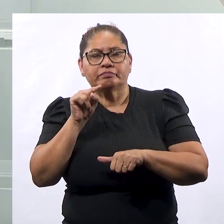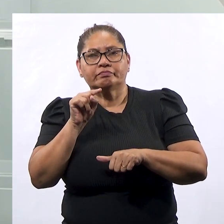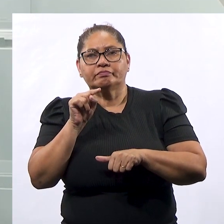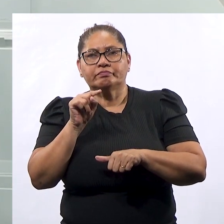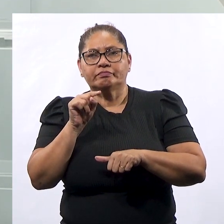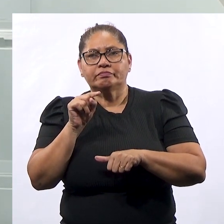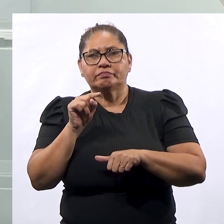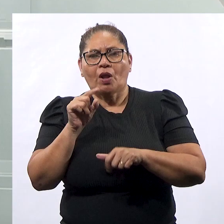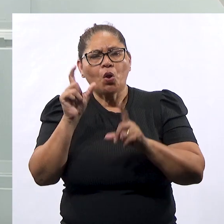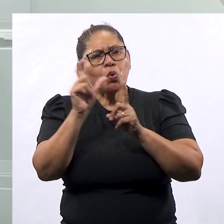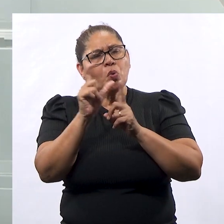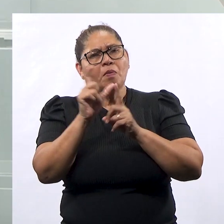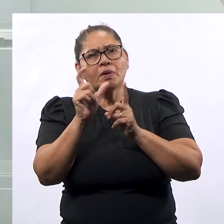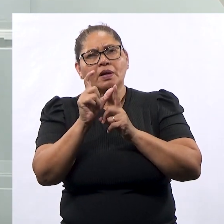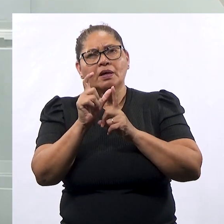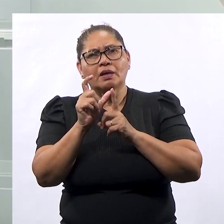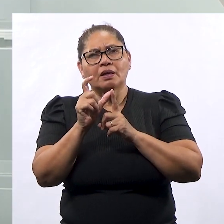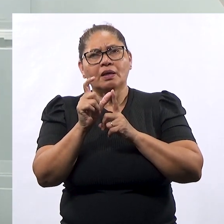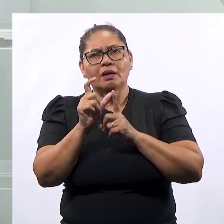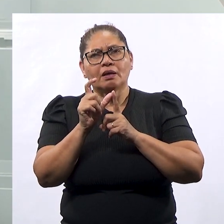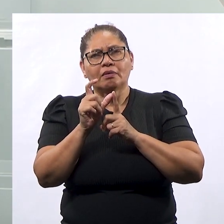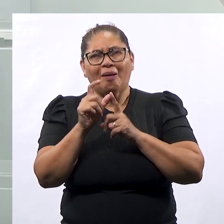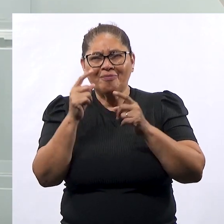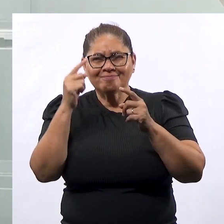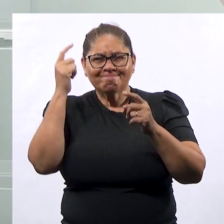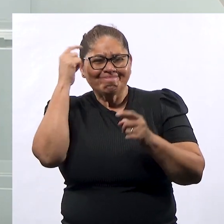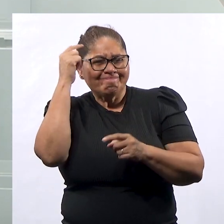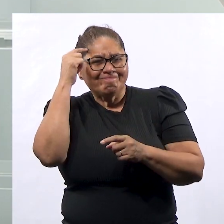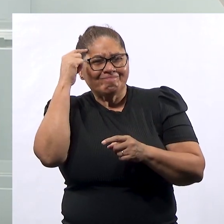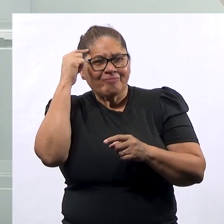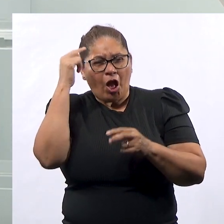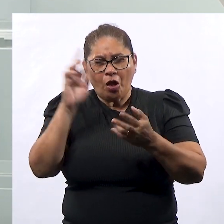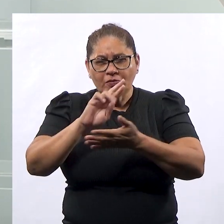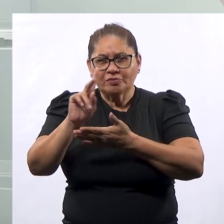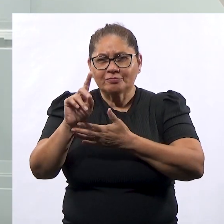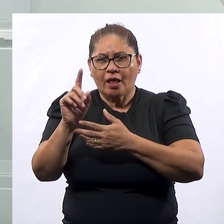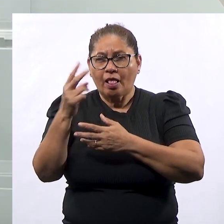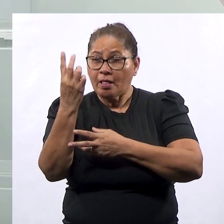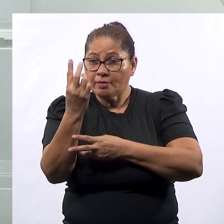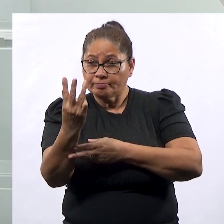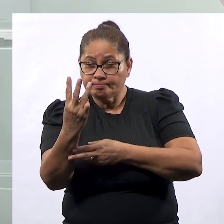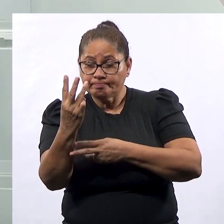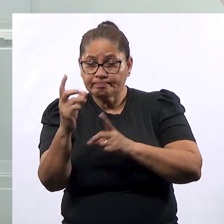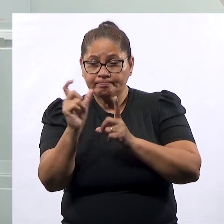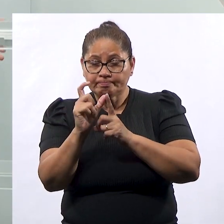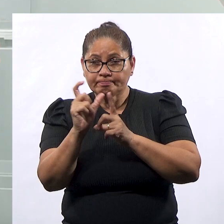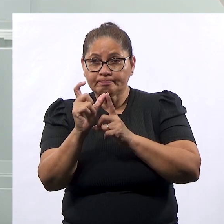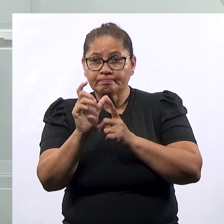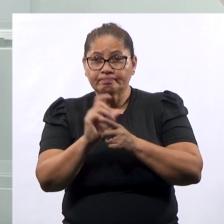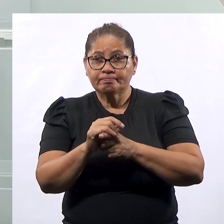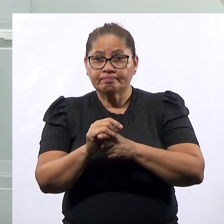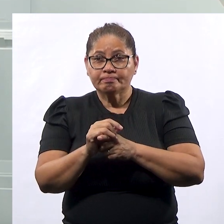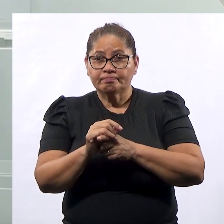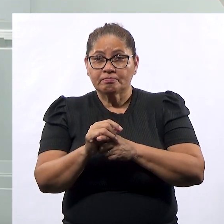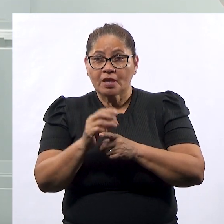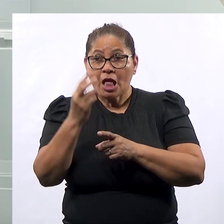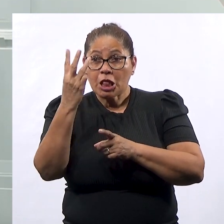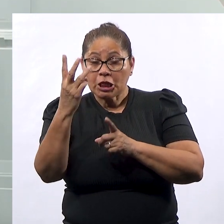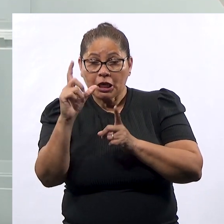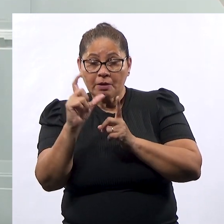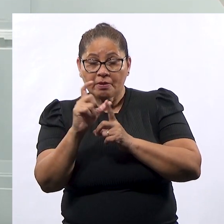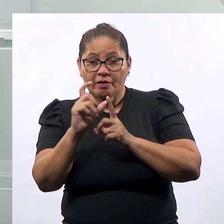para você? Que palavra que vem? Vamos fazer uma tempestade de ideias agora? Vamos? 3 palavrinhas.